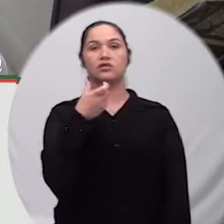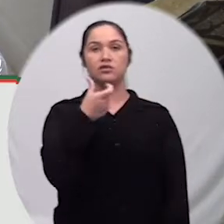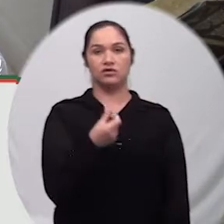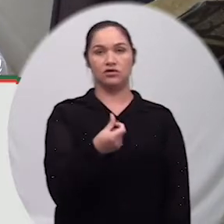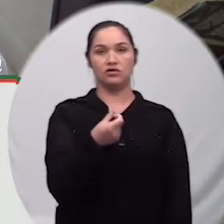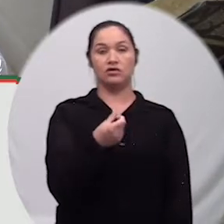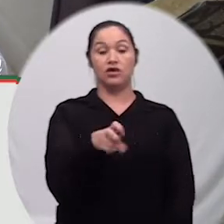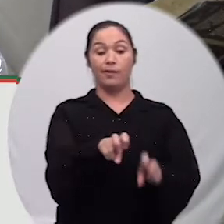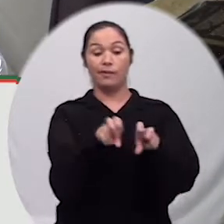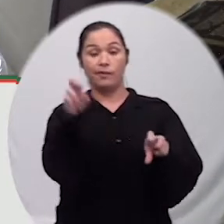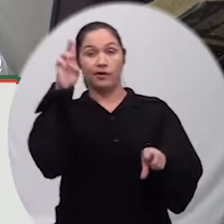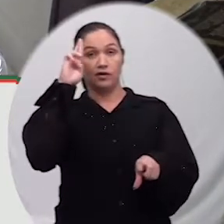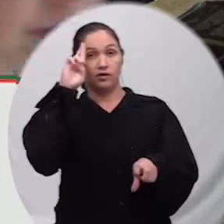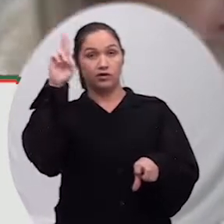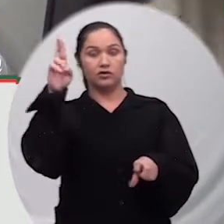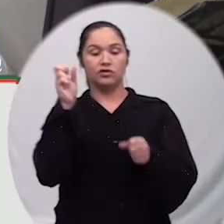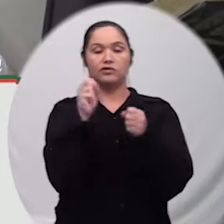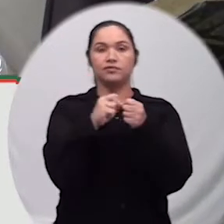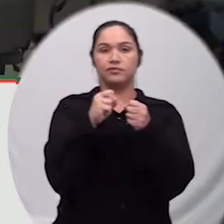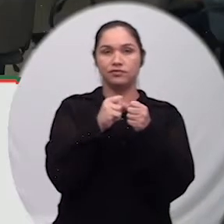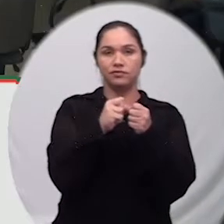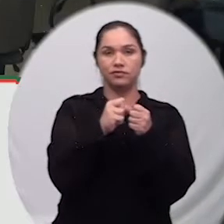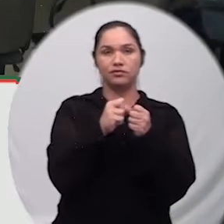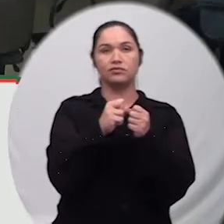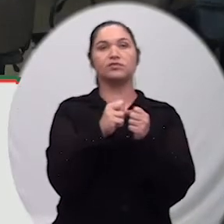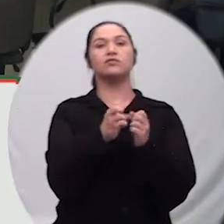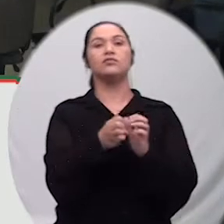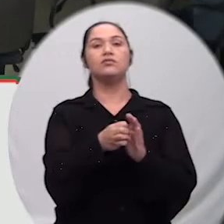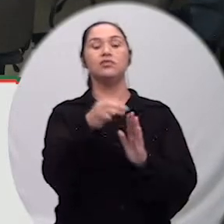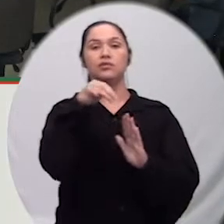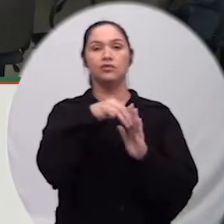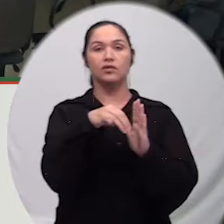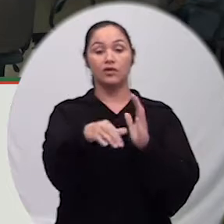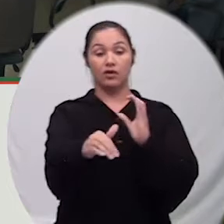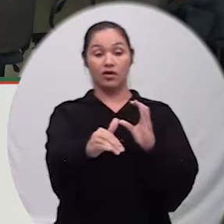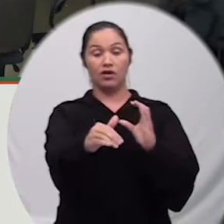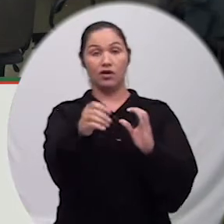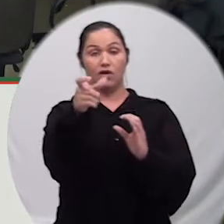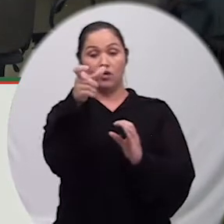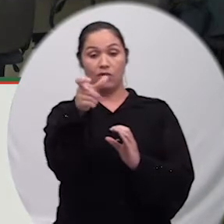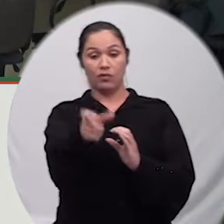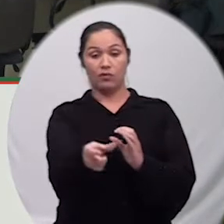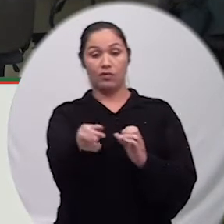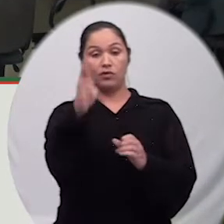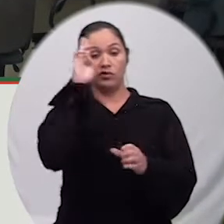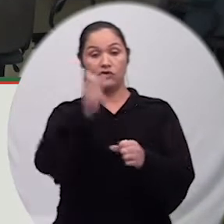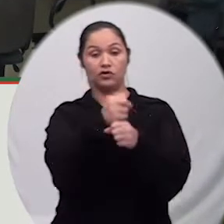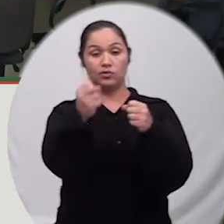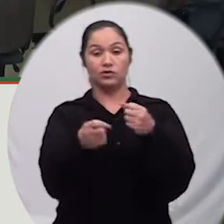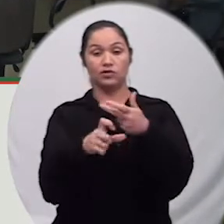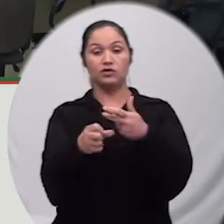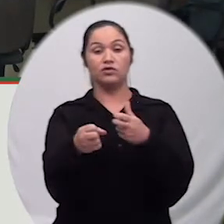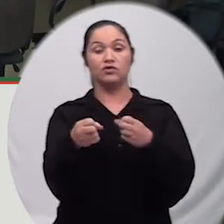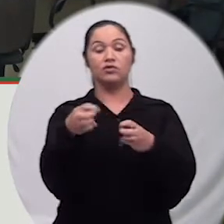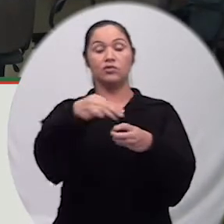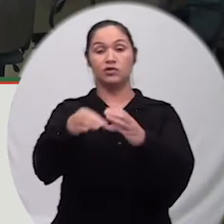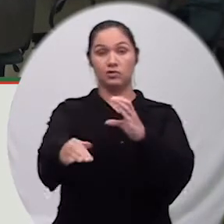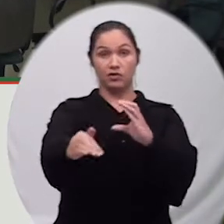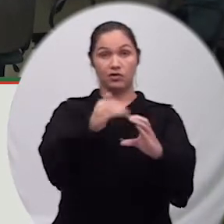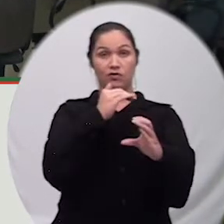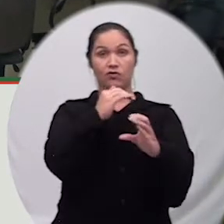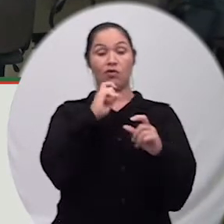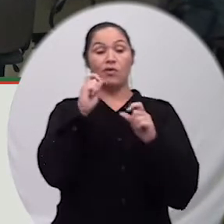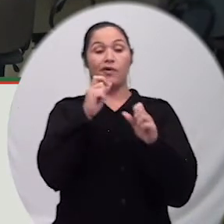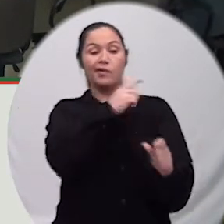006/18, de autoria da mesa diretora. Mensagem número 043 do chefe do Poder Executivo Municipal, caminhando veto